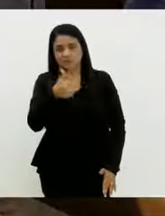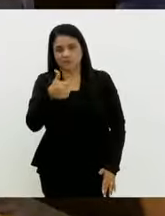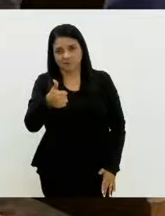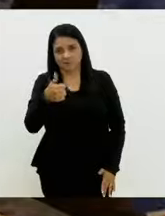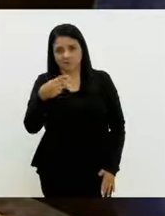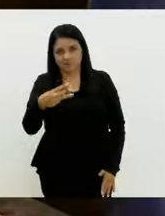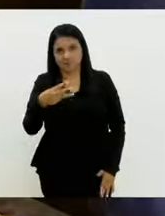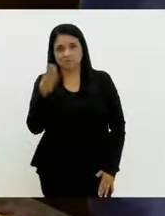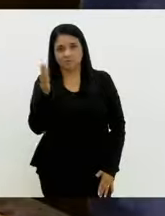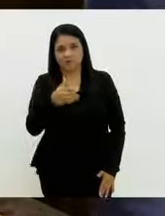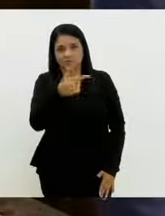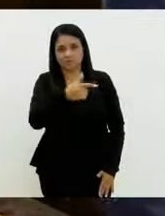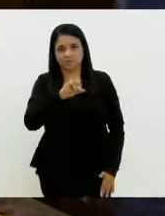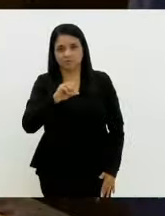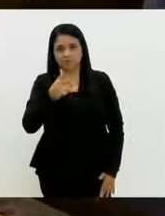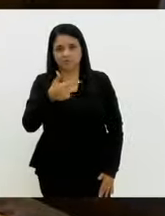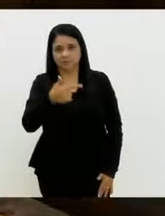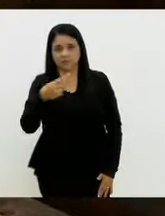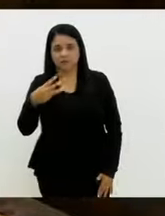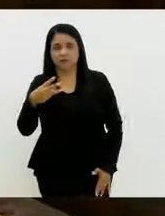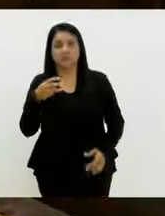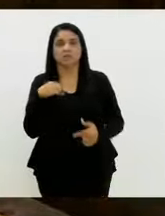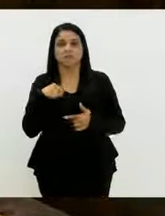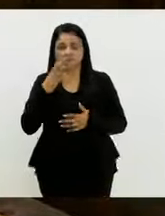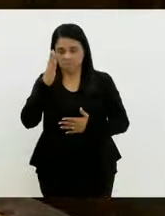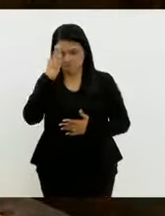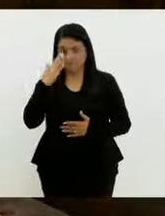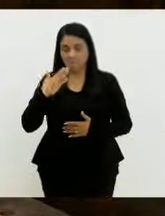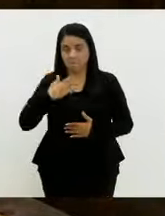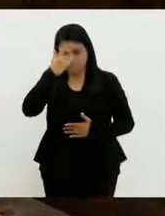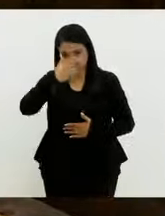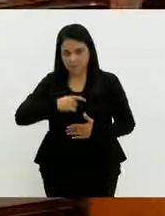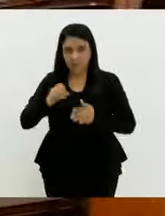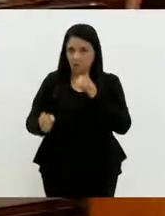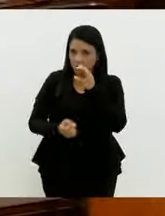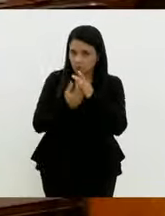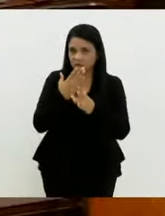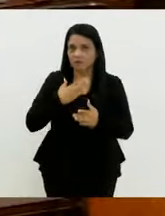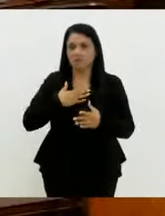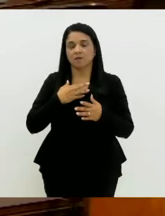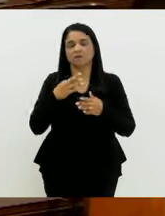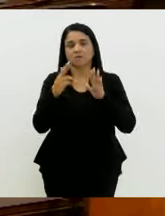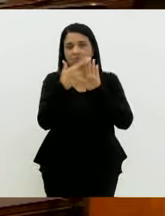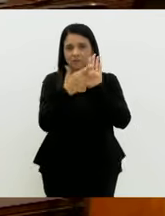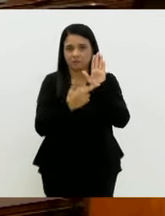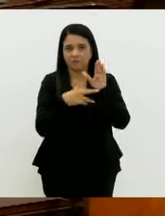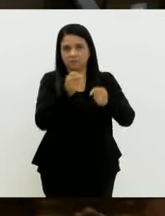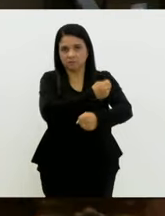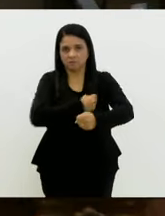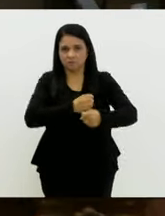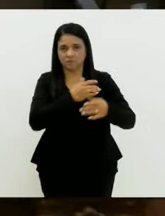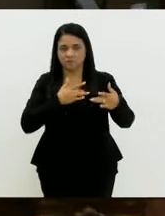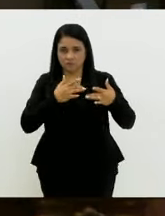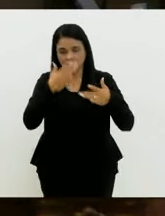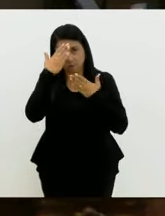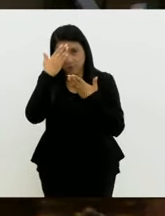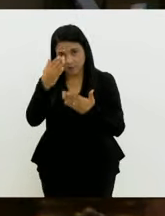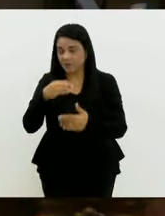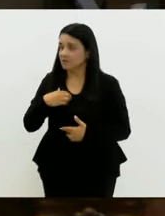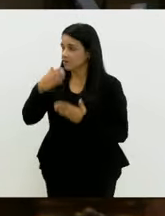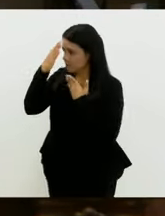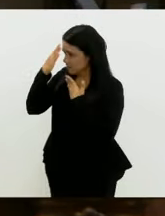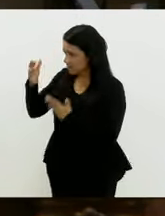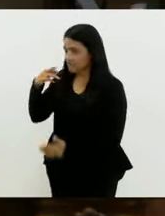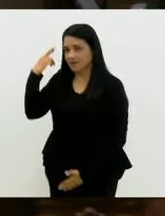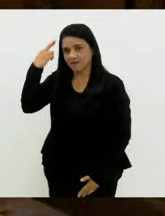minha autoria, que regulamenta as cozinhas solidárias. Muito obrigada, senhor presidente. Muito obrigado, Renato. Deputado Munir, por